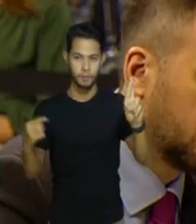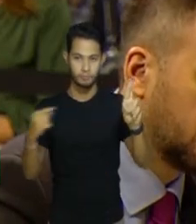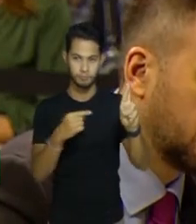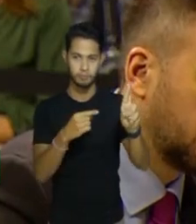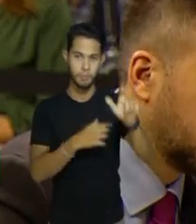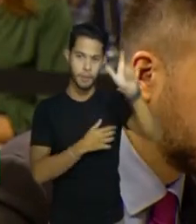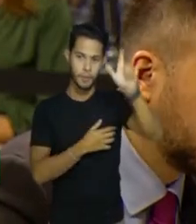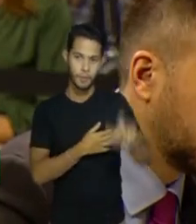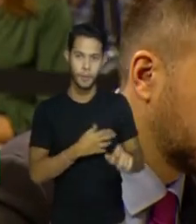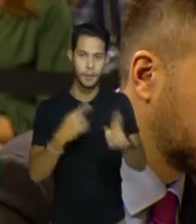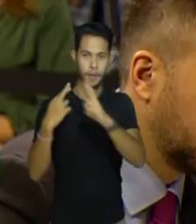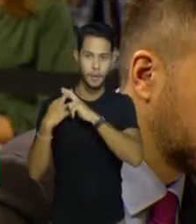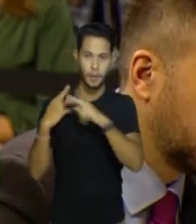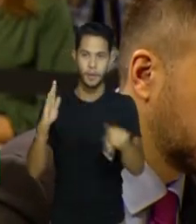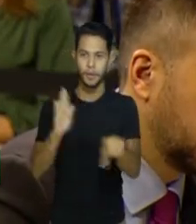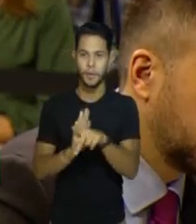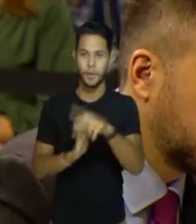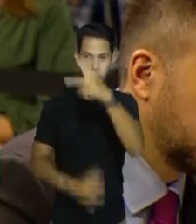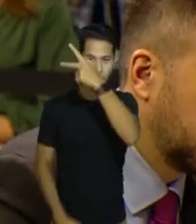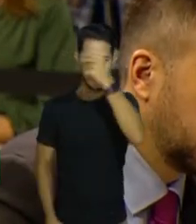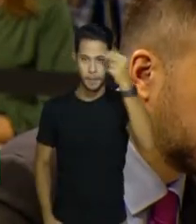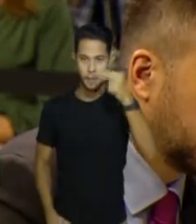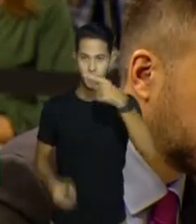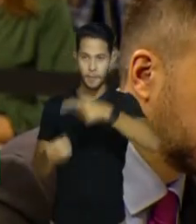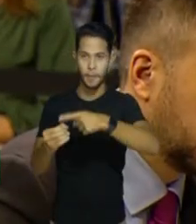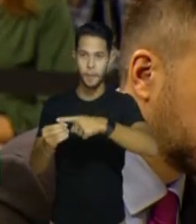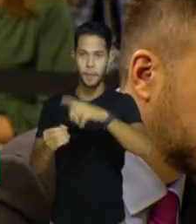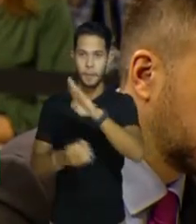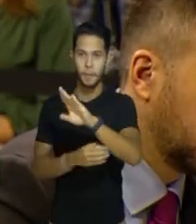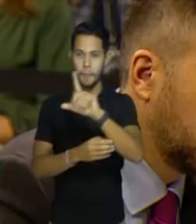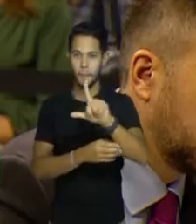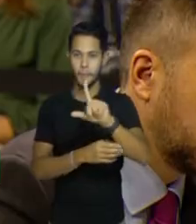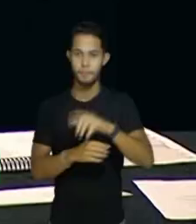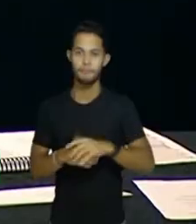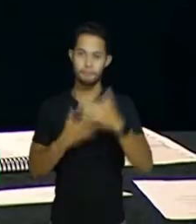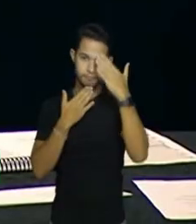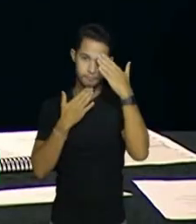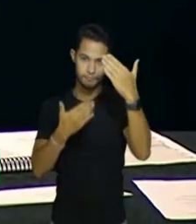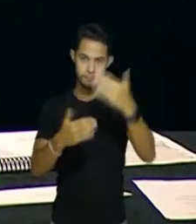da Prefeitura de Blumenau junto à Vila Itopava. Obrigado.